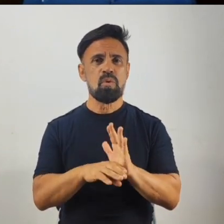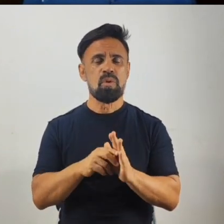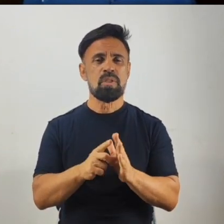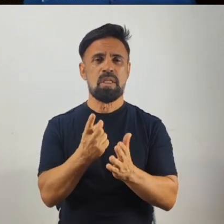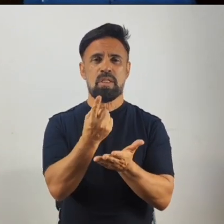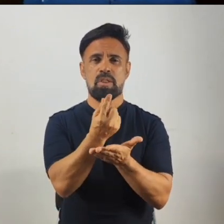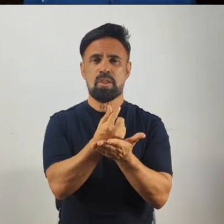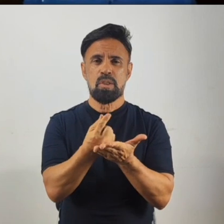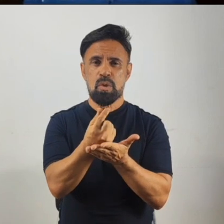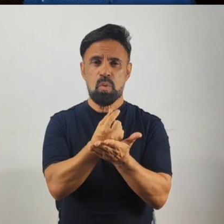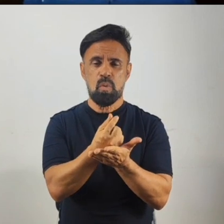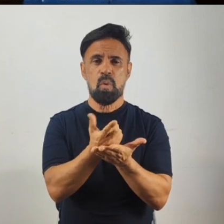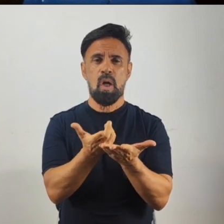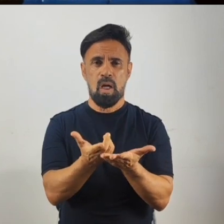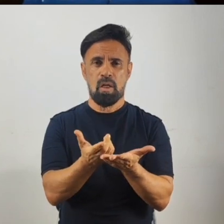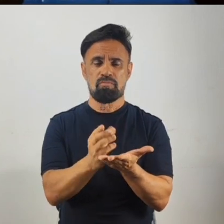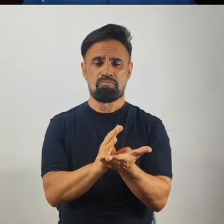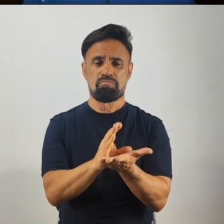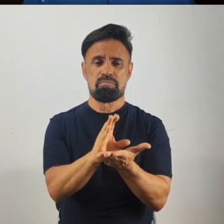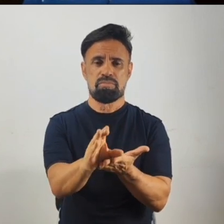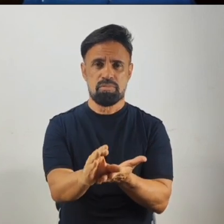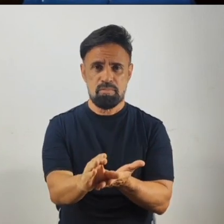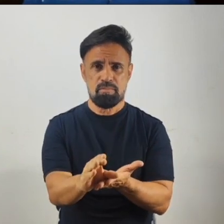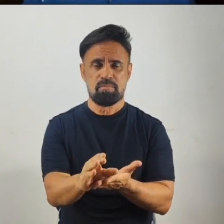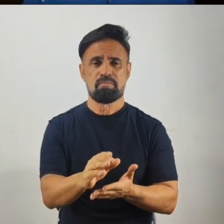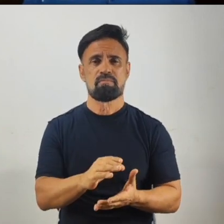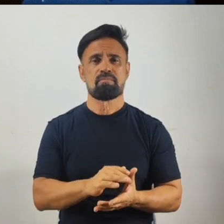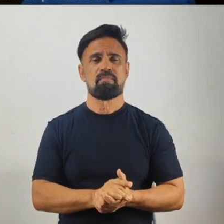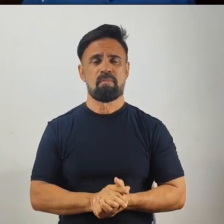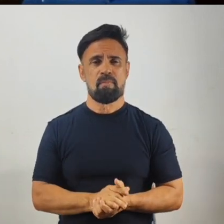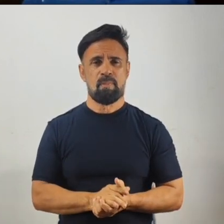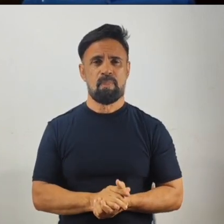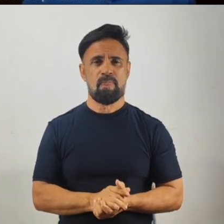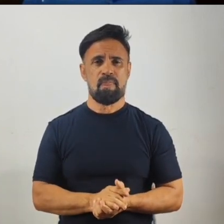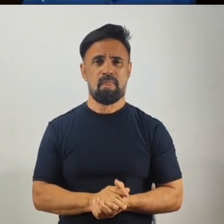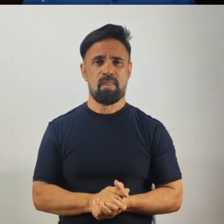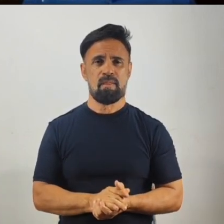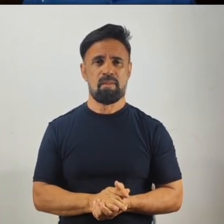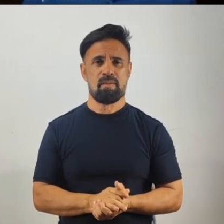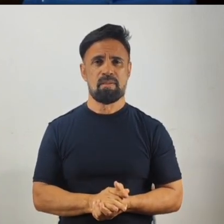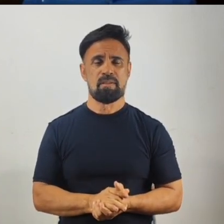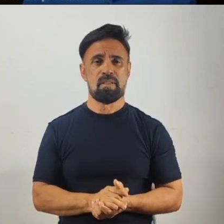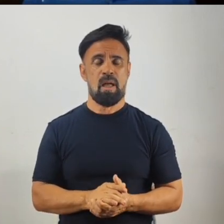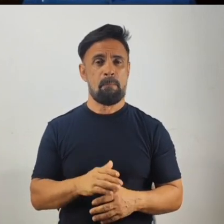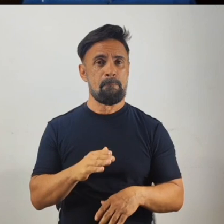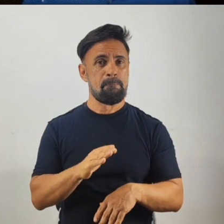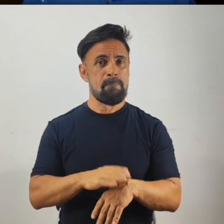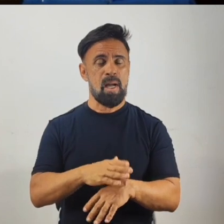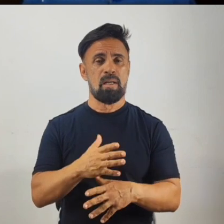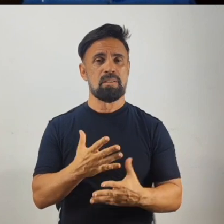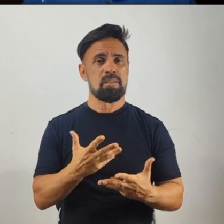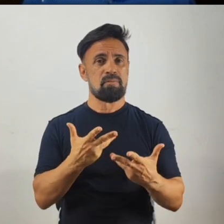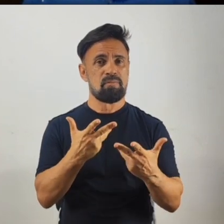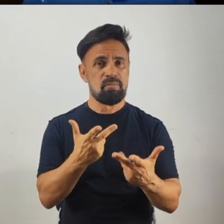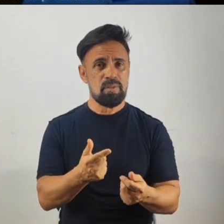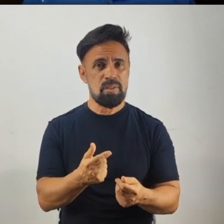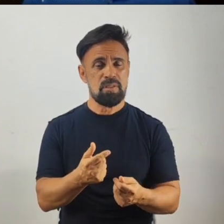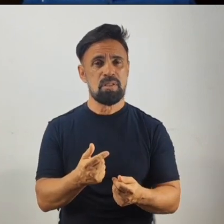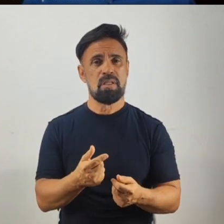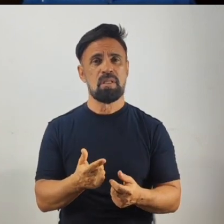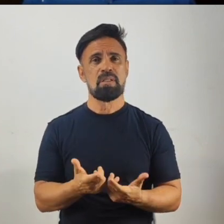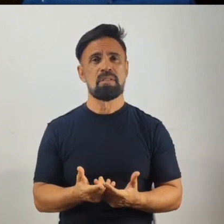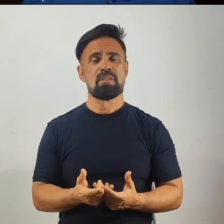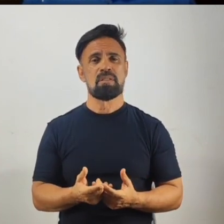o conceito de custo. Se 2 medidas são igualmente eficazes e efetivas, a mais